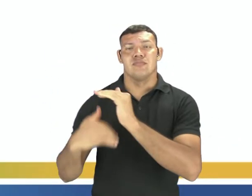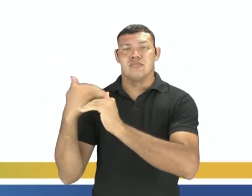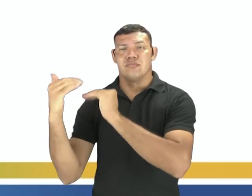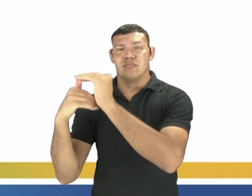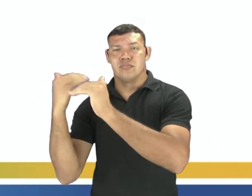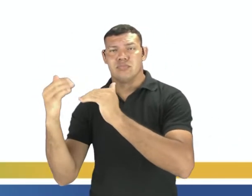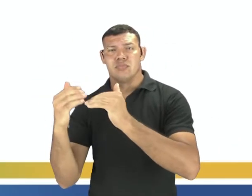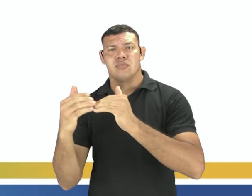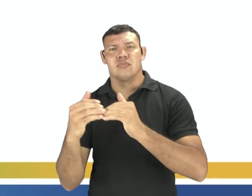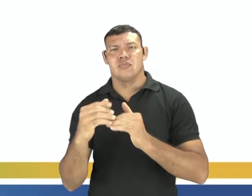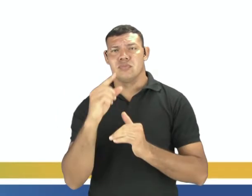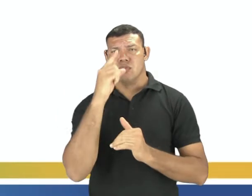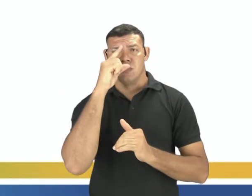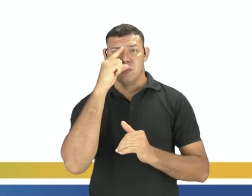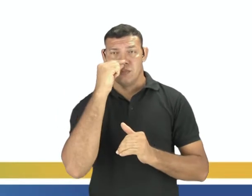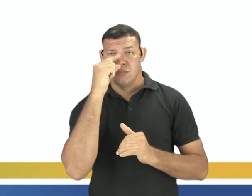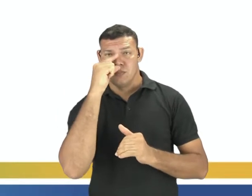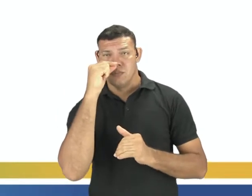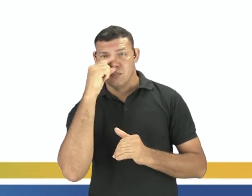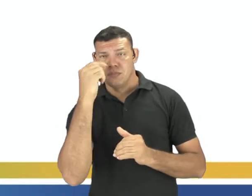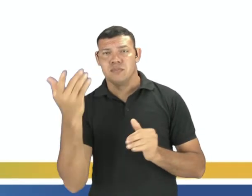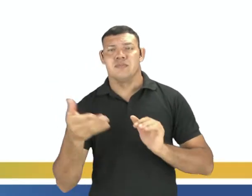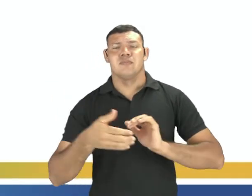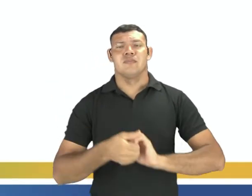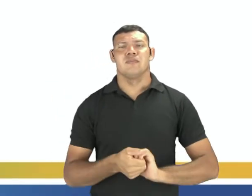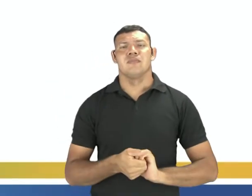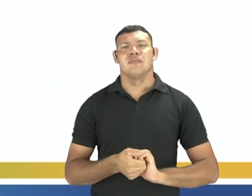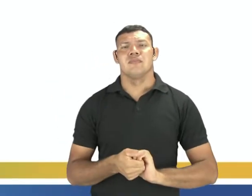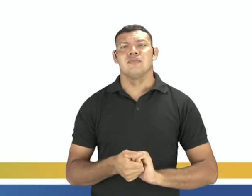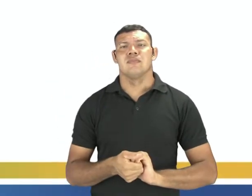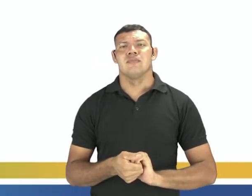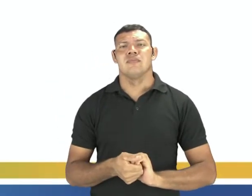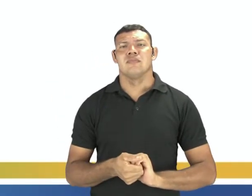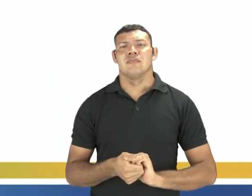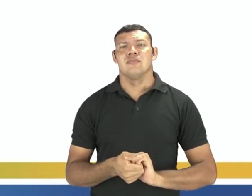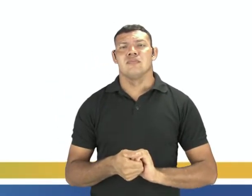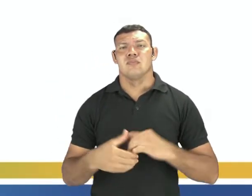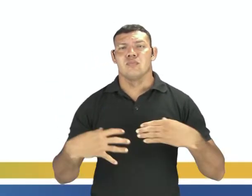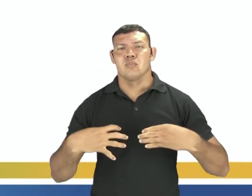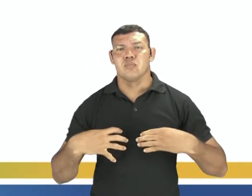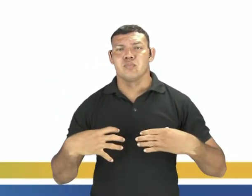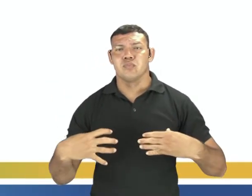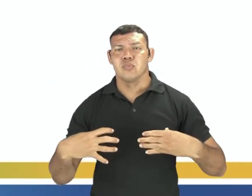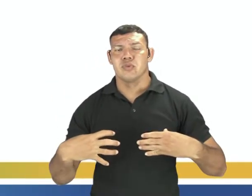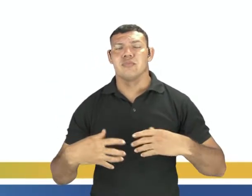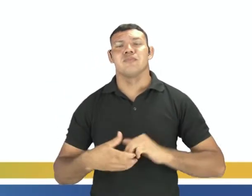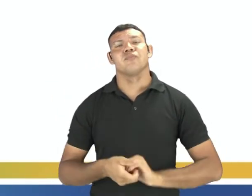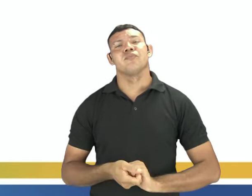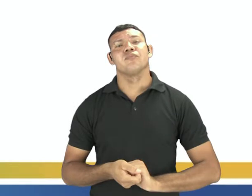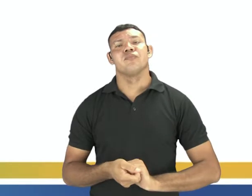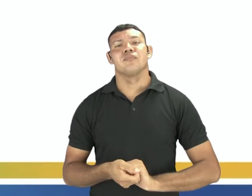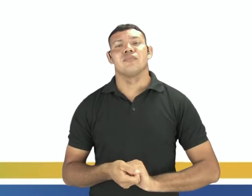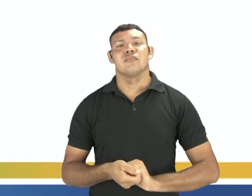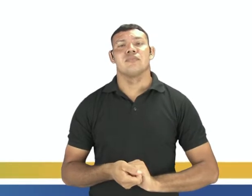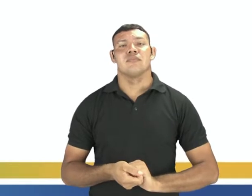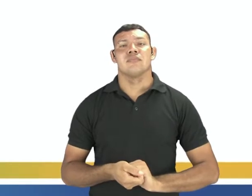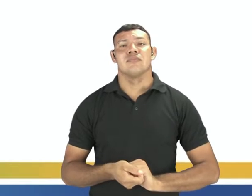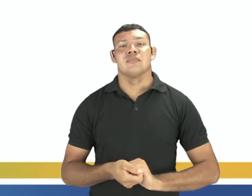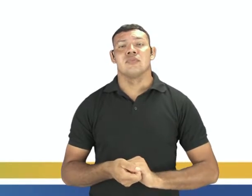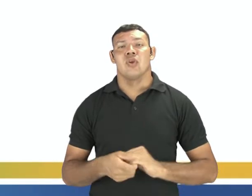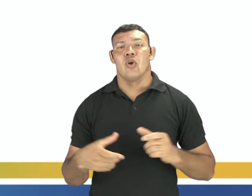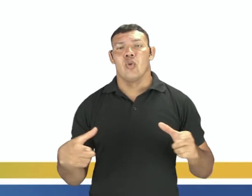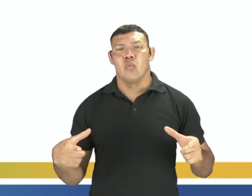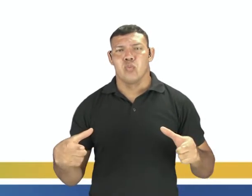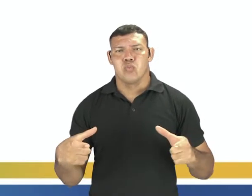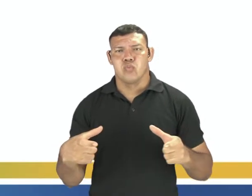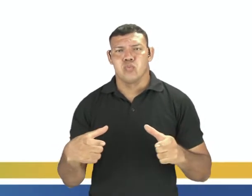desenvolvimento das mamas, né, dos seios, já começa a se desenvolver. A cintura, ela começa a